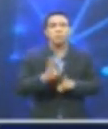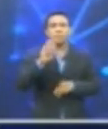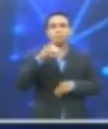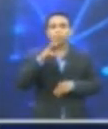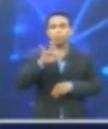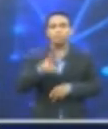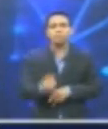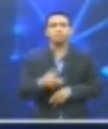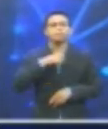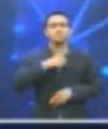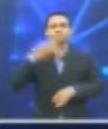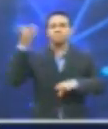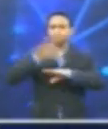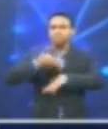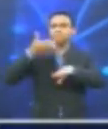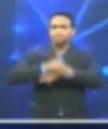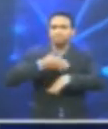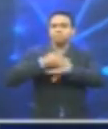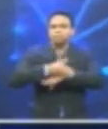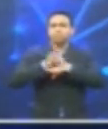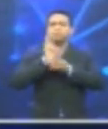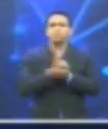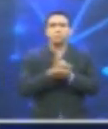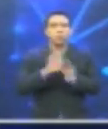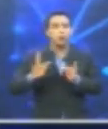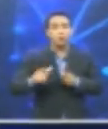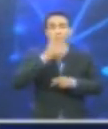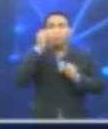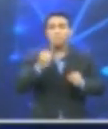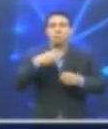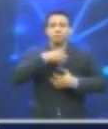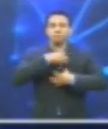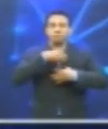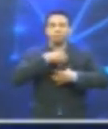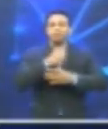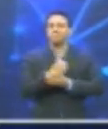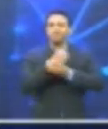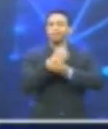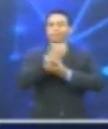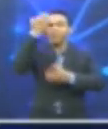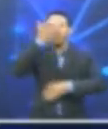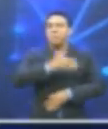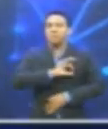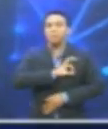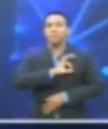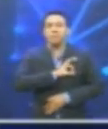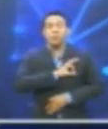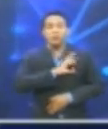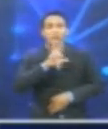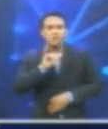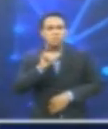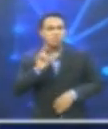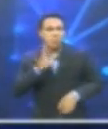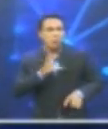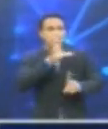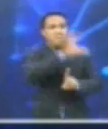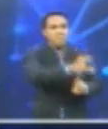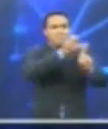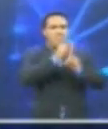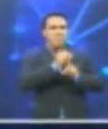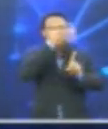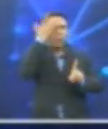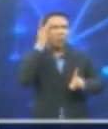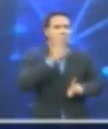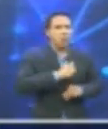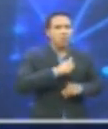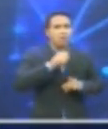presença ostensiva para que todos possam assim, sentir a presença da polícia, que vai não apenas buscar o bandido, buscar o